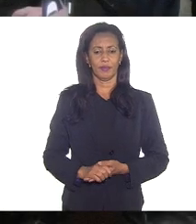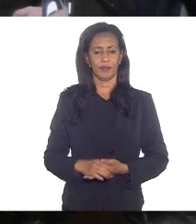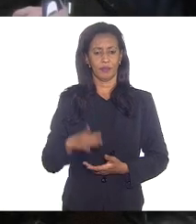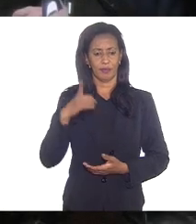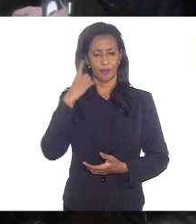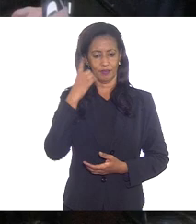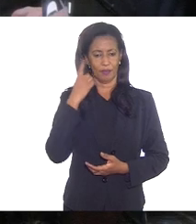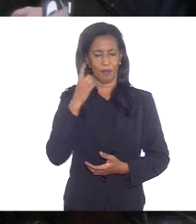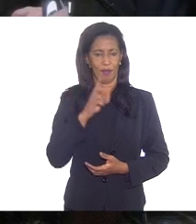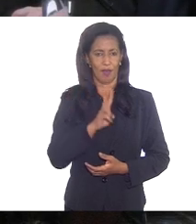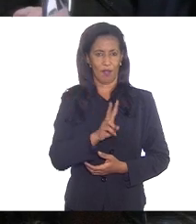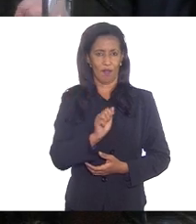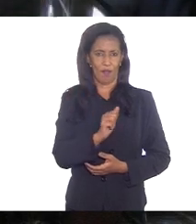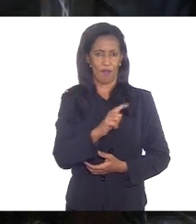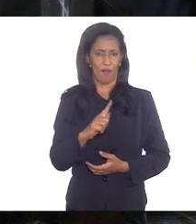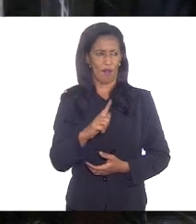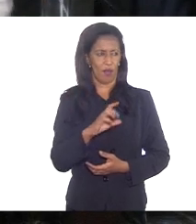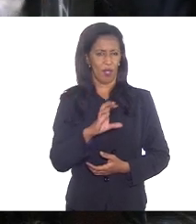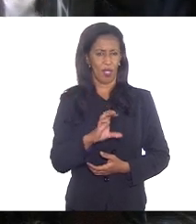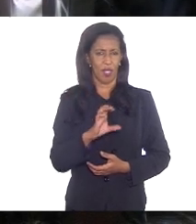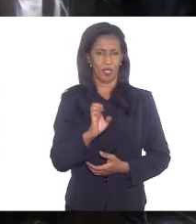Deputado Valdo Ceasa.